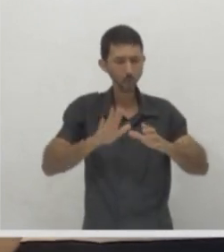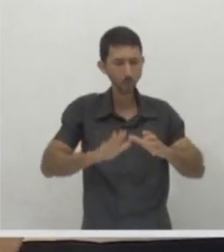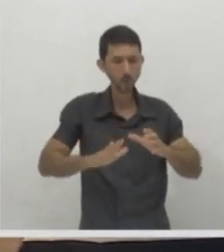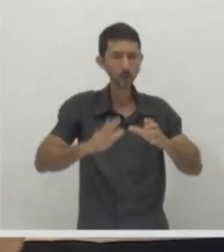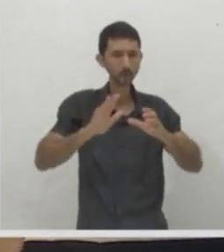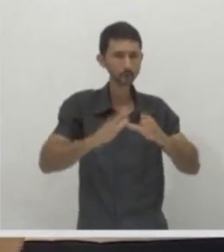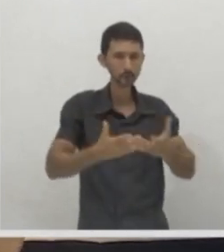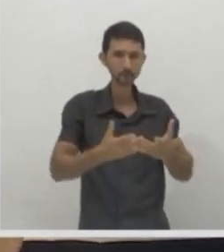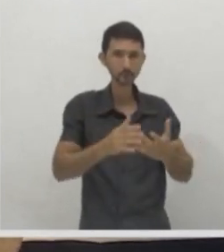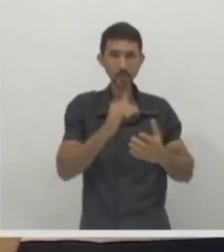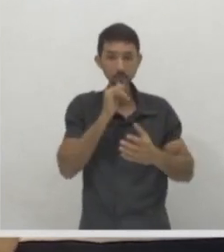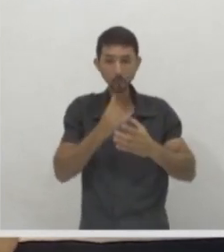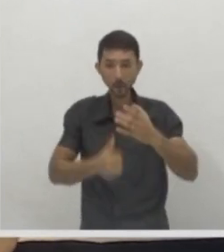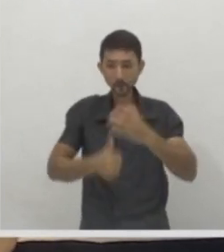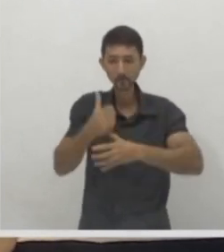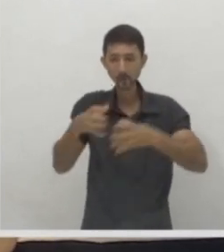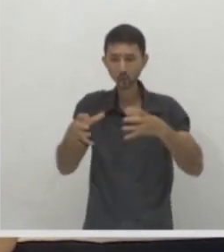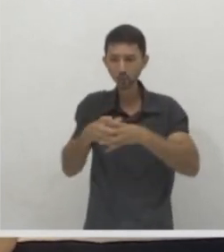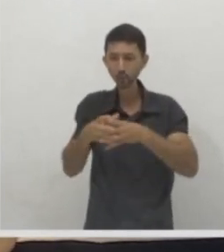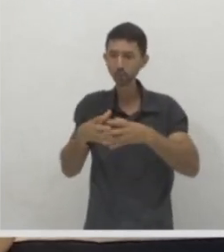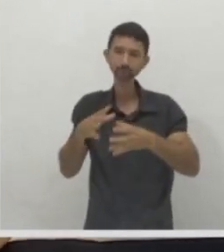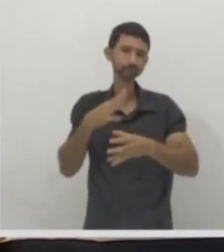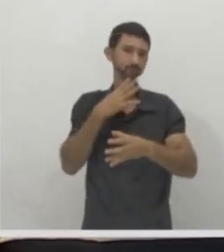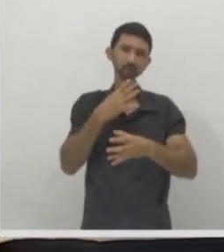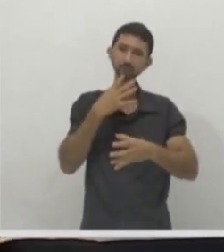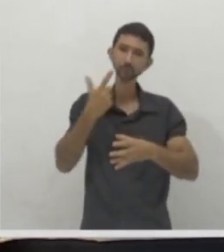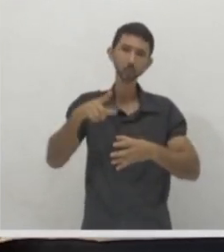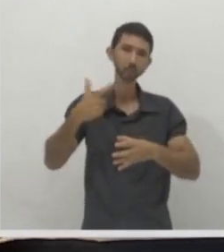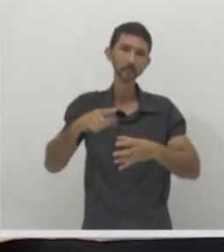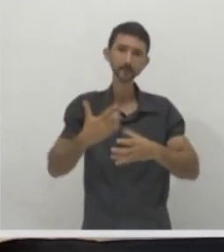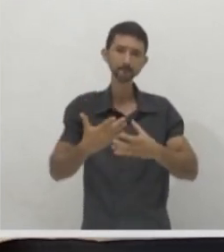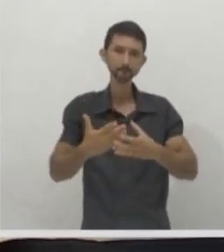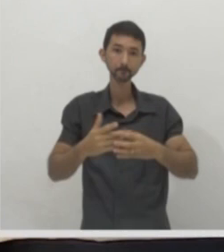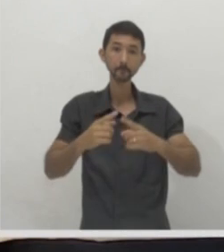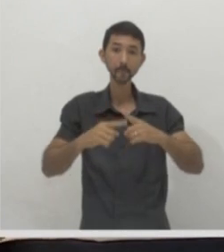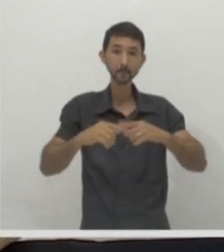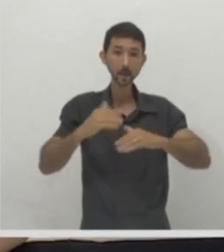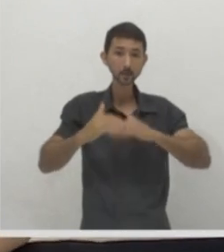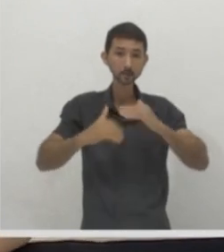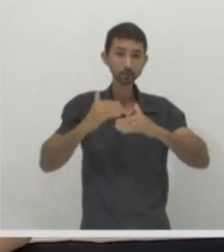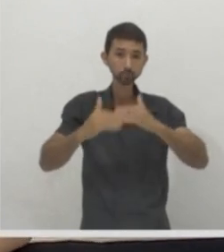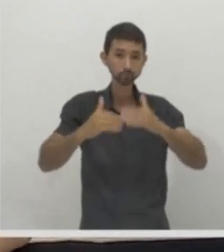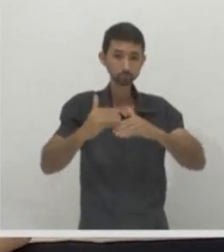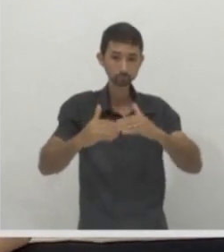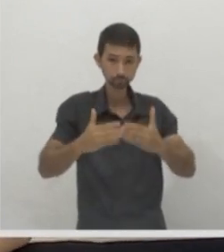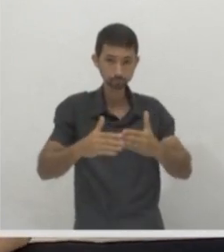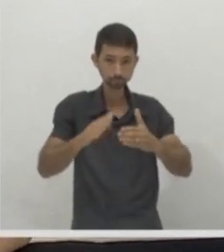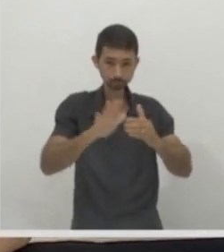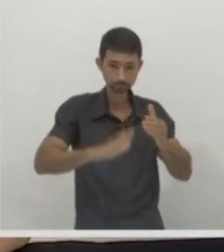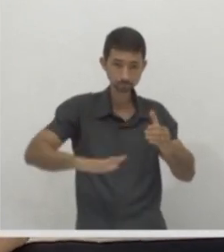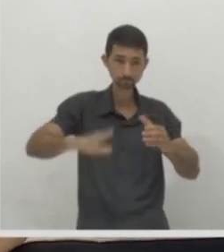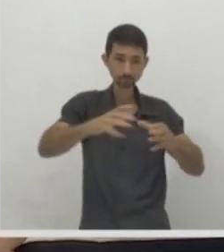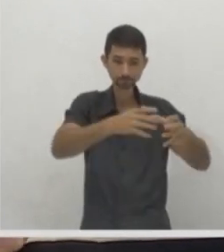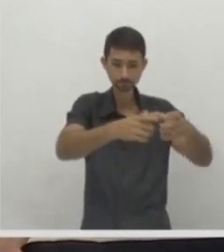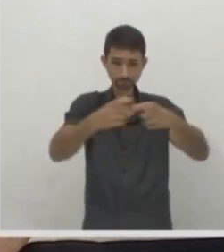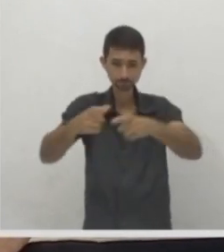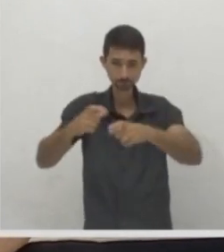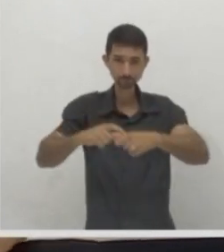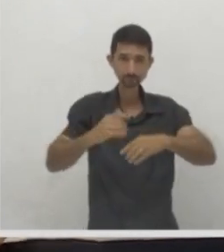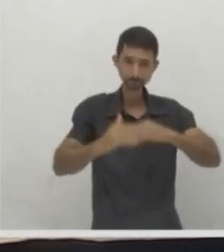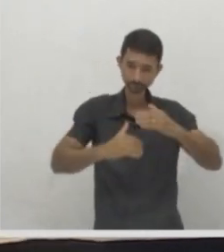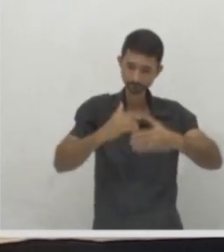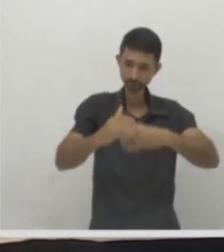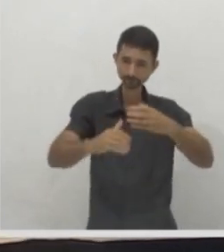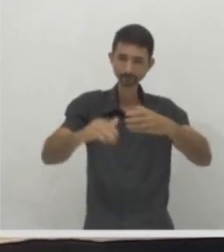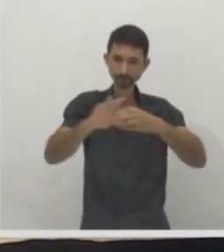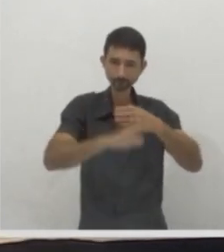não temos conhecimento, mas passo a passo, tá? Essas descobertas